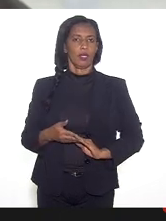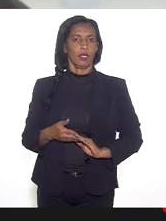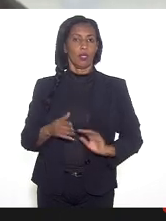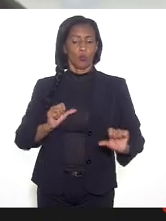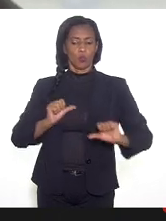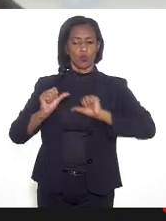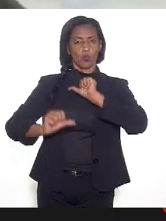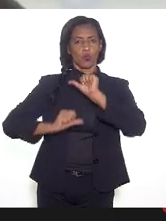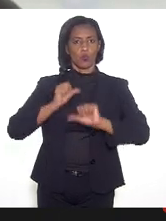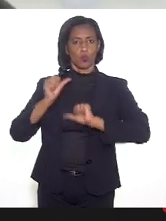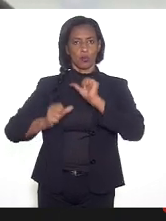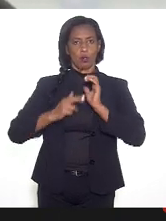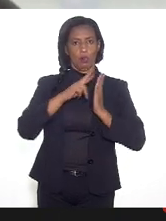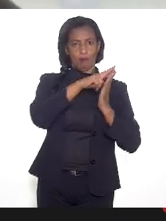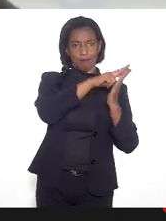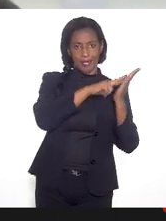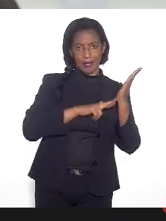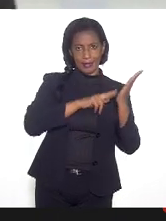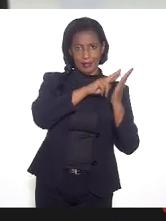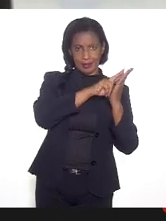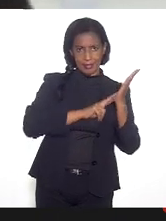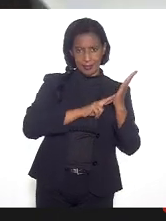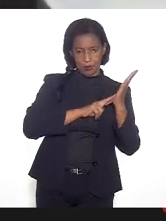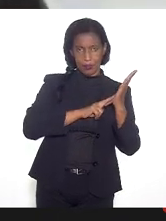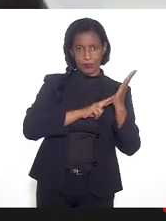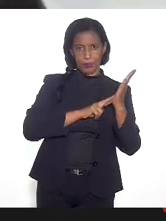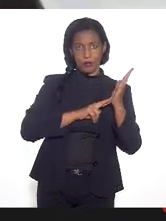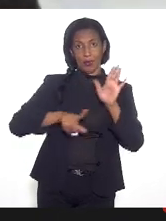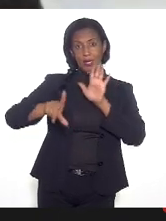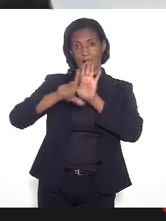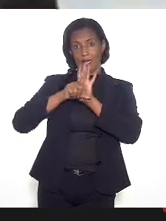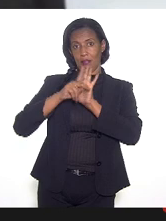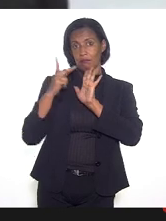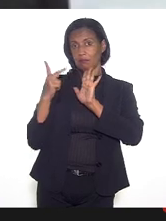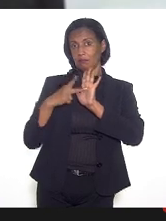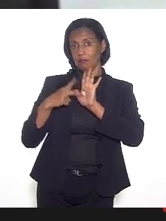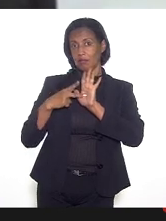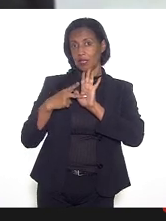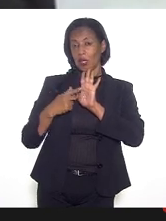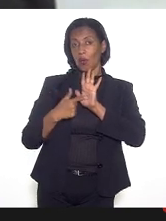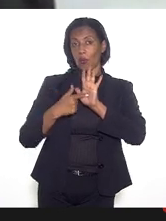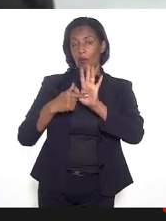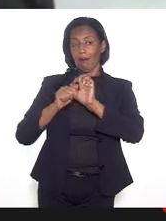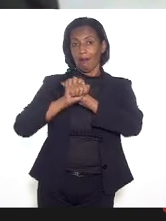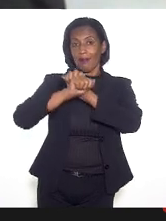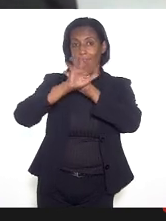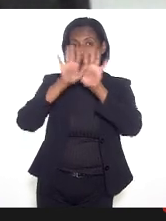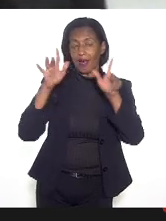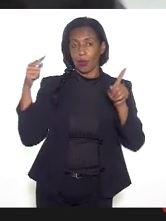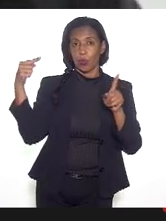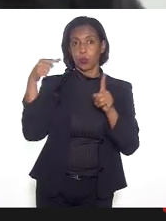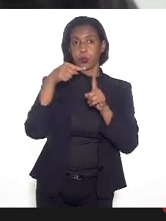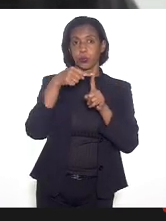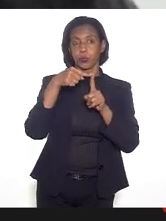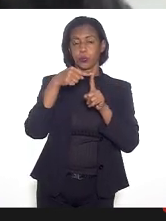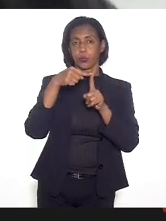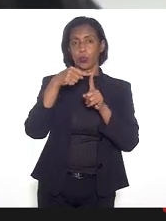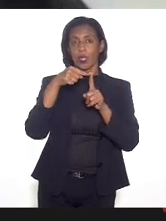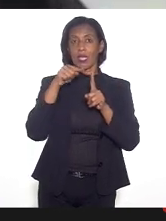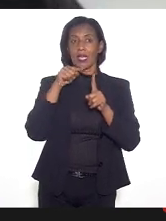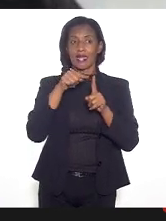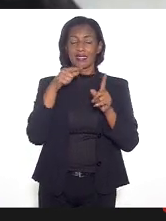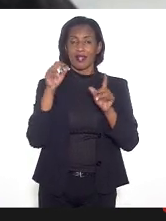mudando, alterando a redação da lei original e colocando de forma clara e objetiva esse item, de